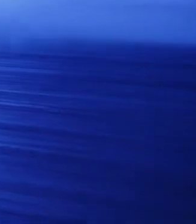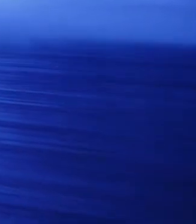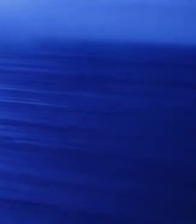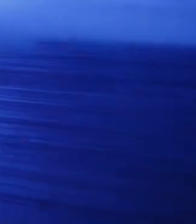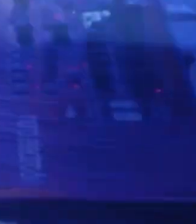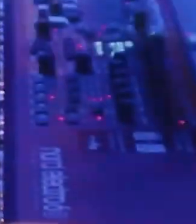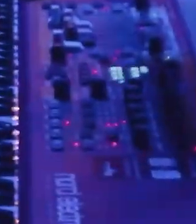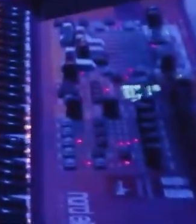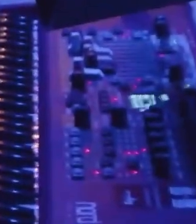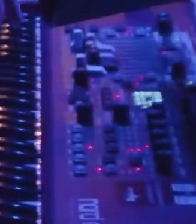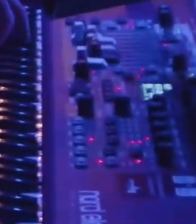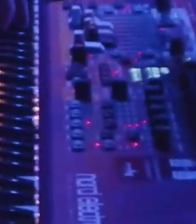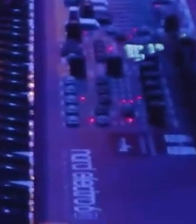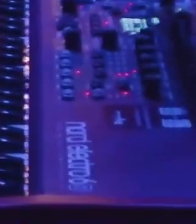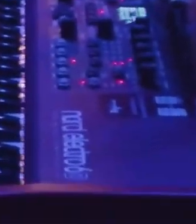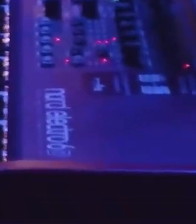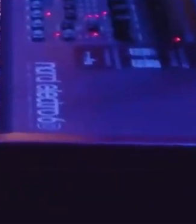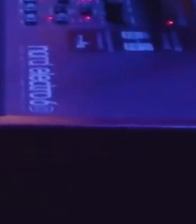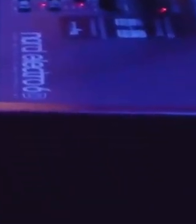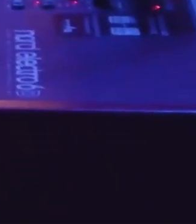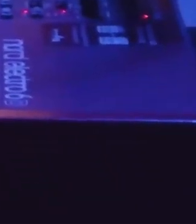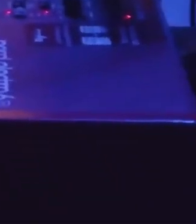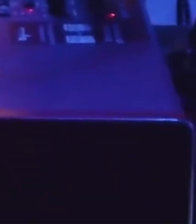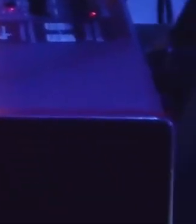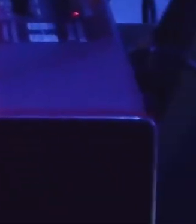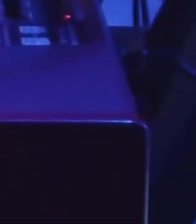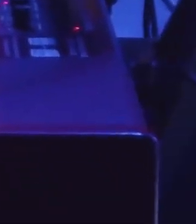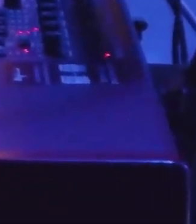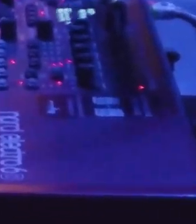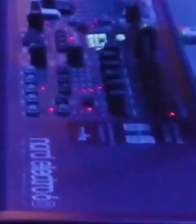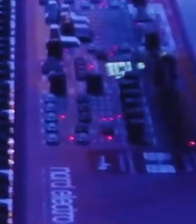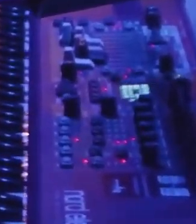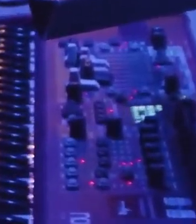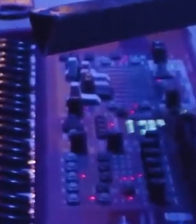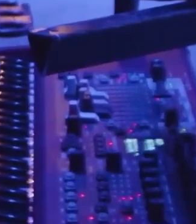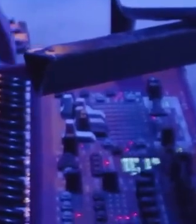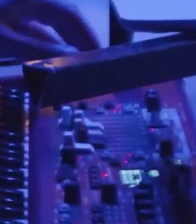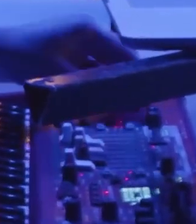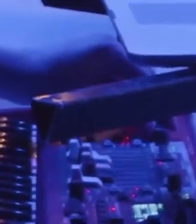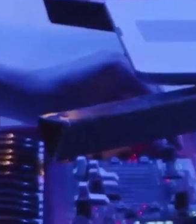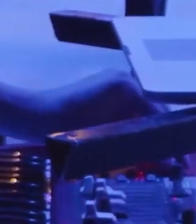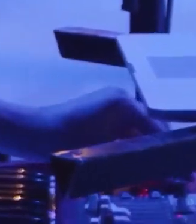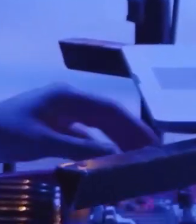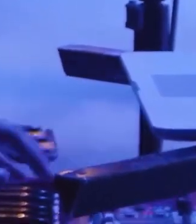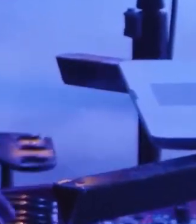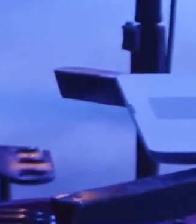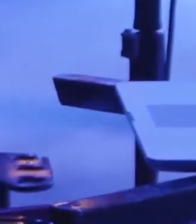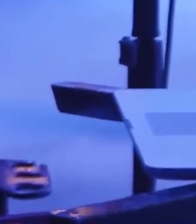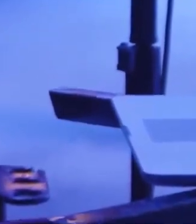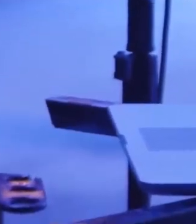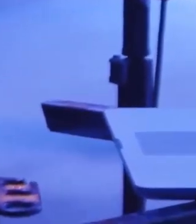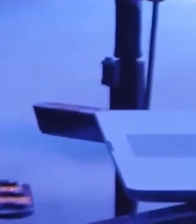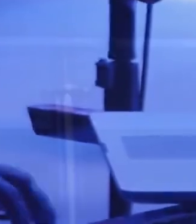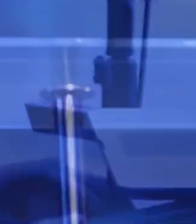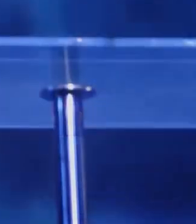ser sou filha de Deus se